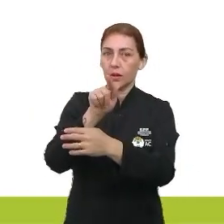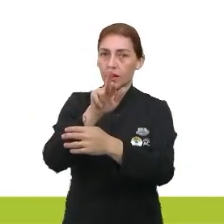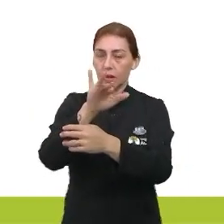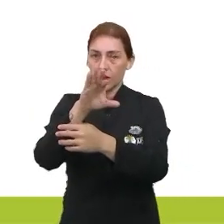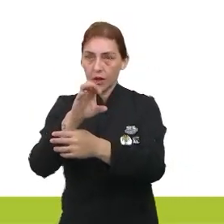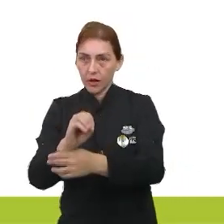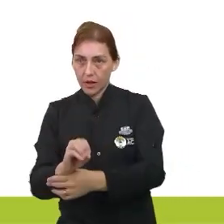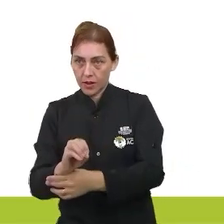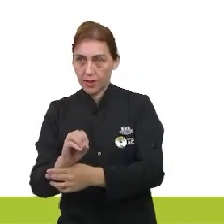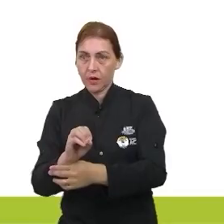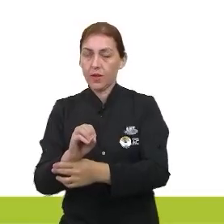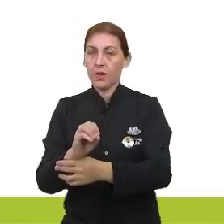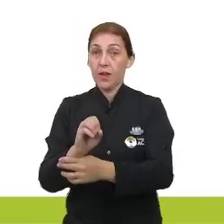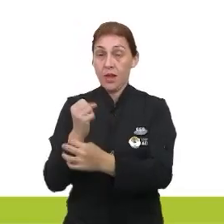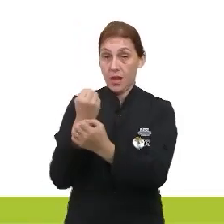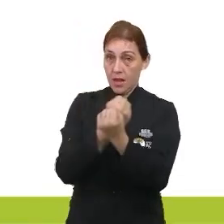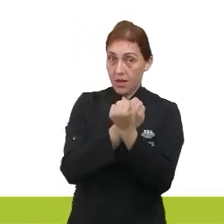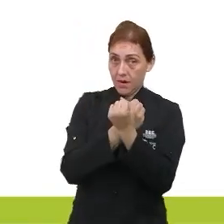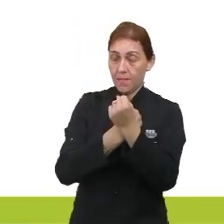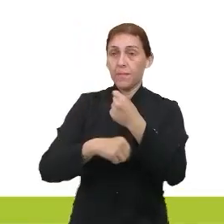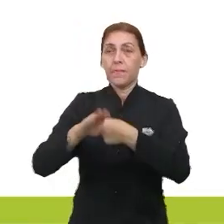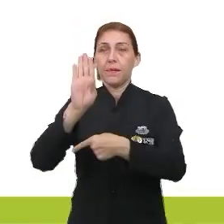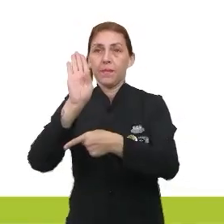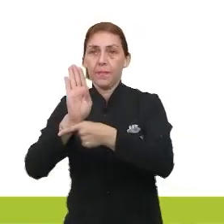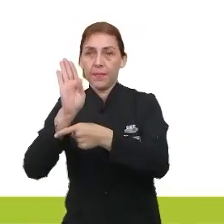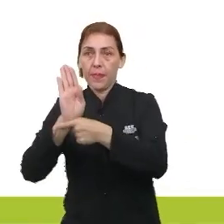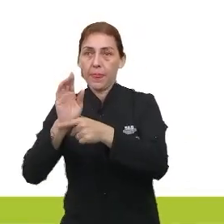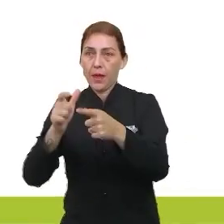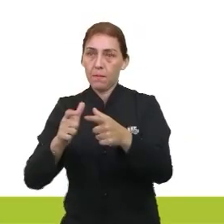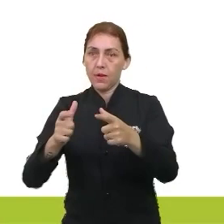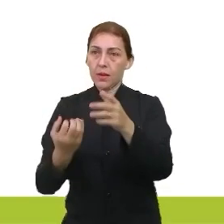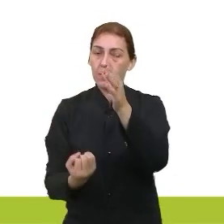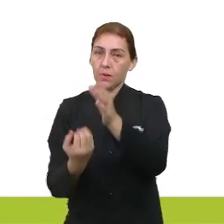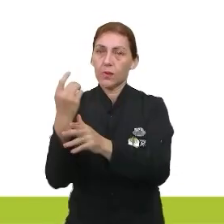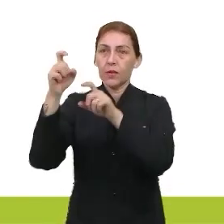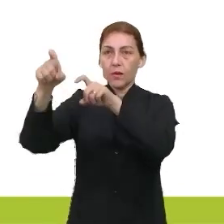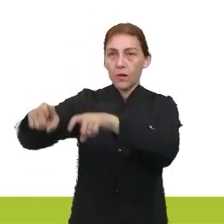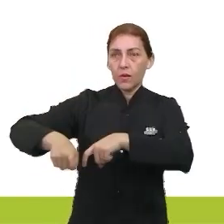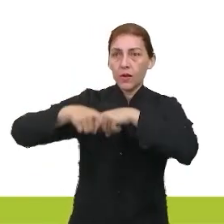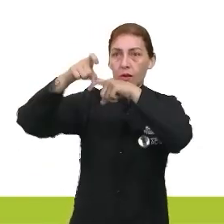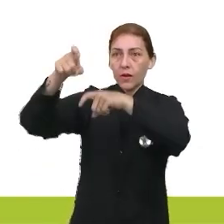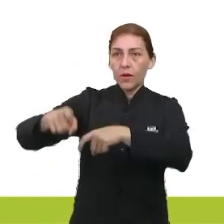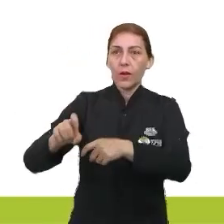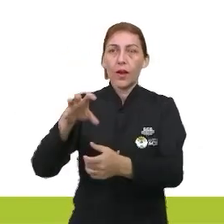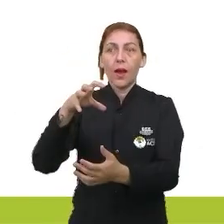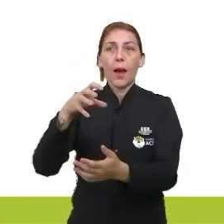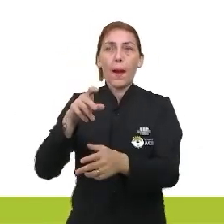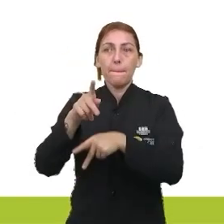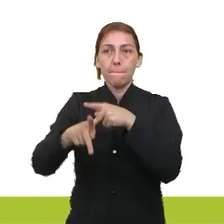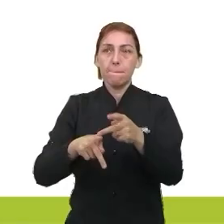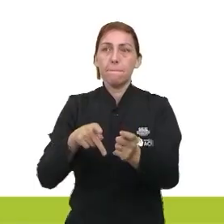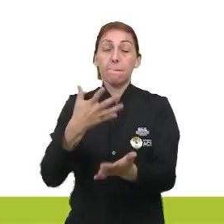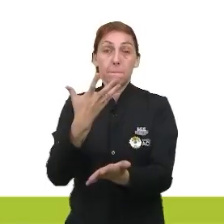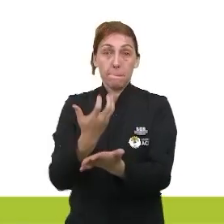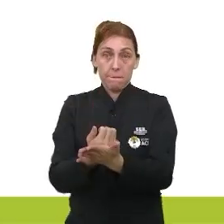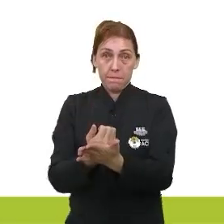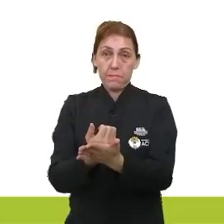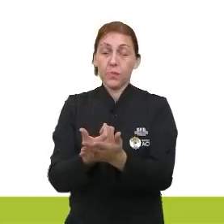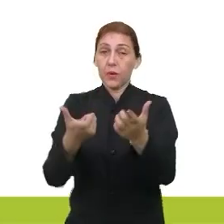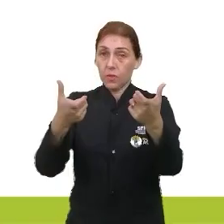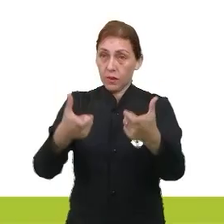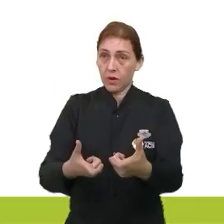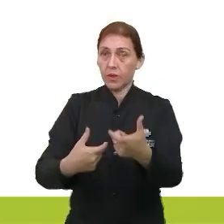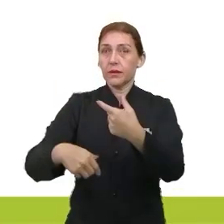agrário e ao regime de servidão. Letra B, aumento da produção rural, que fixou a população